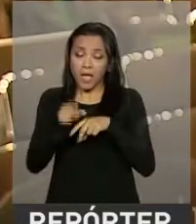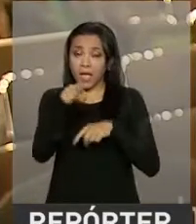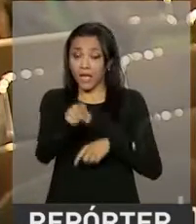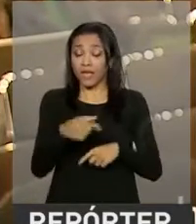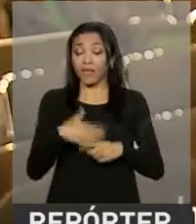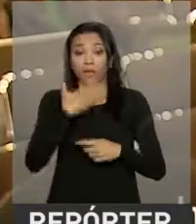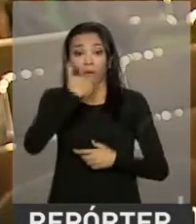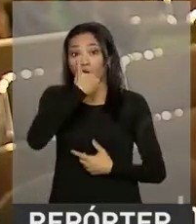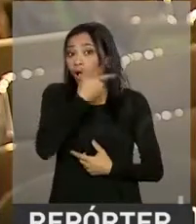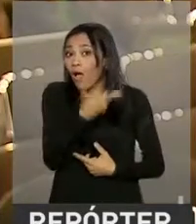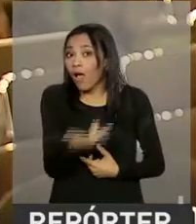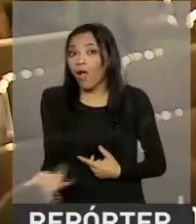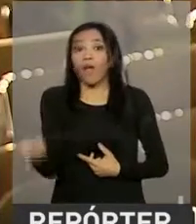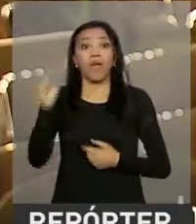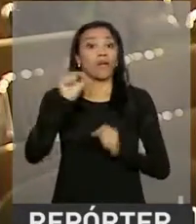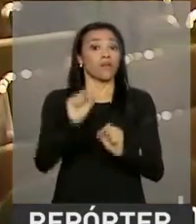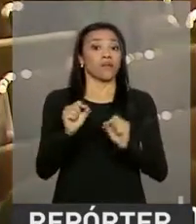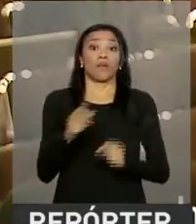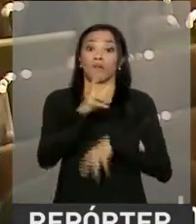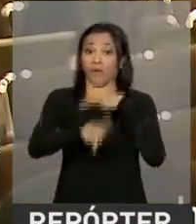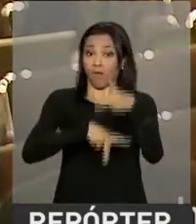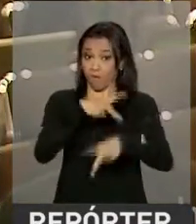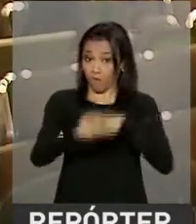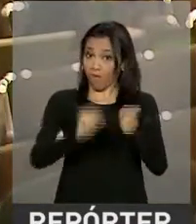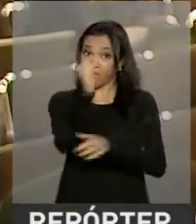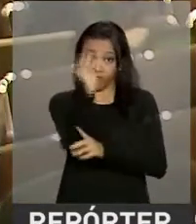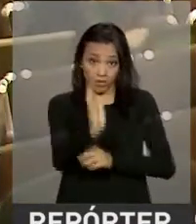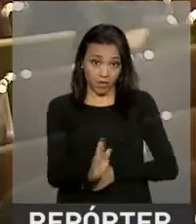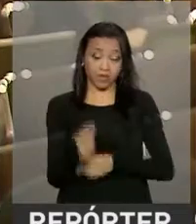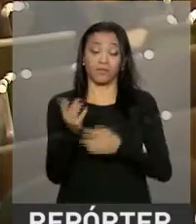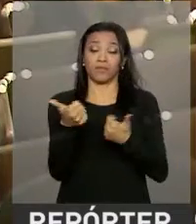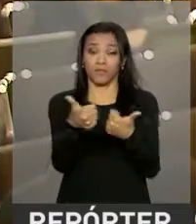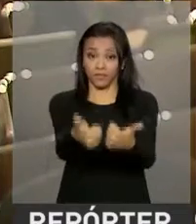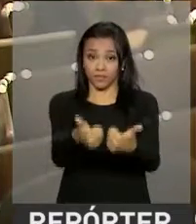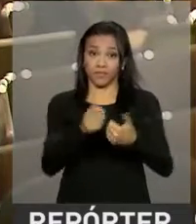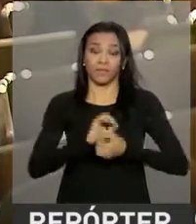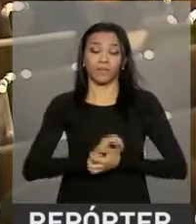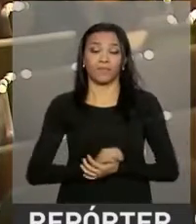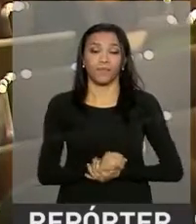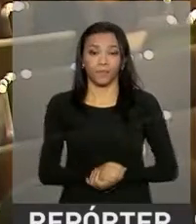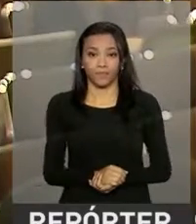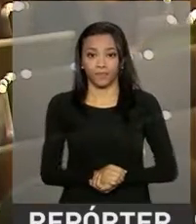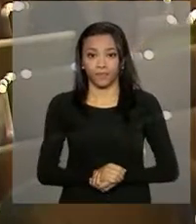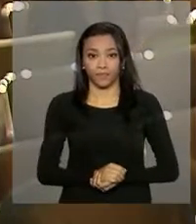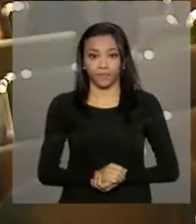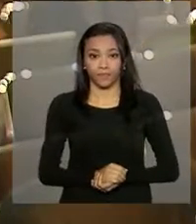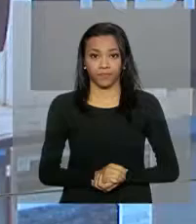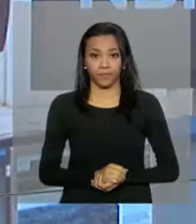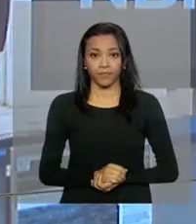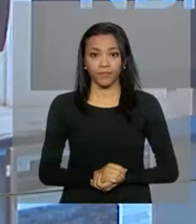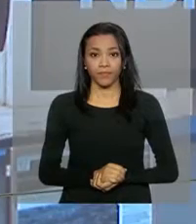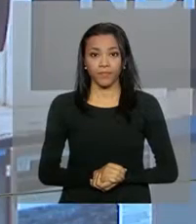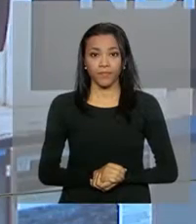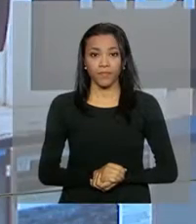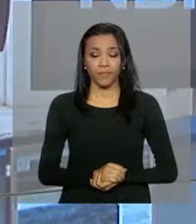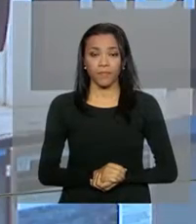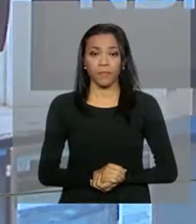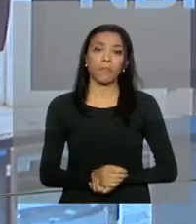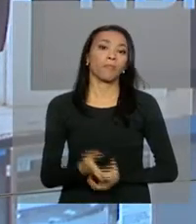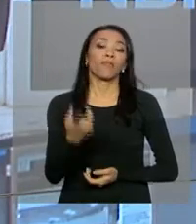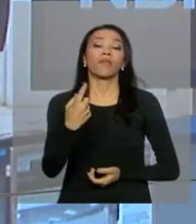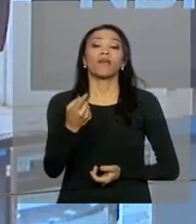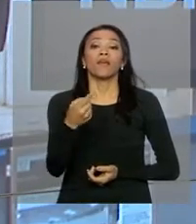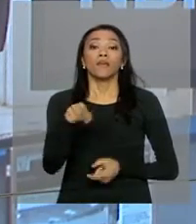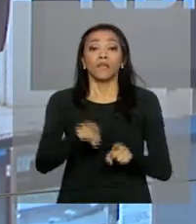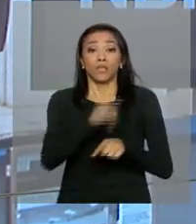povo brasileiros no território os problema em deus no buriti a música eo